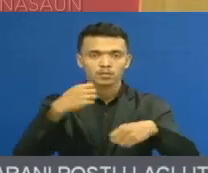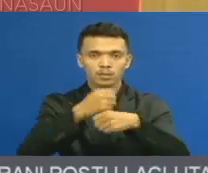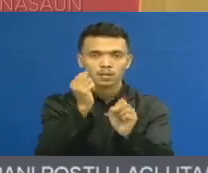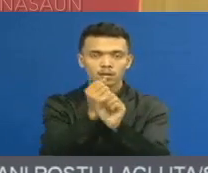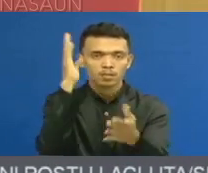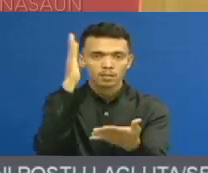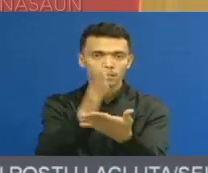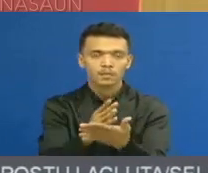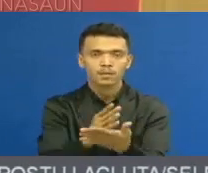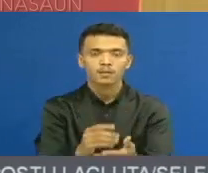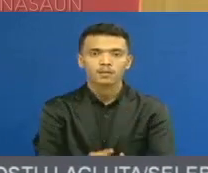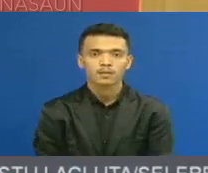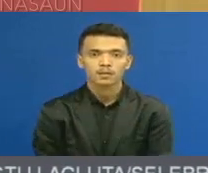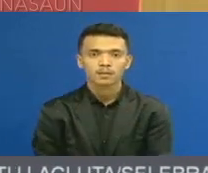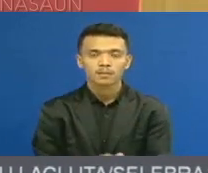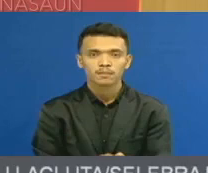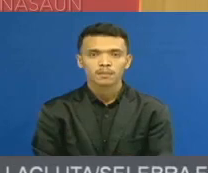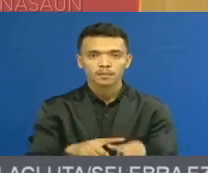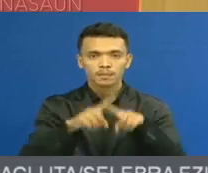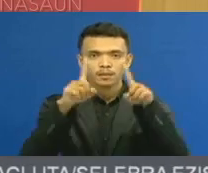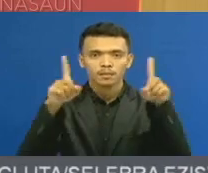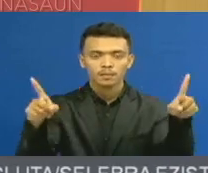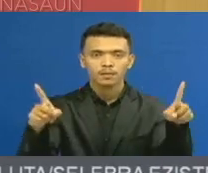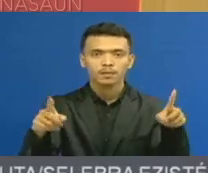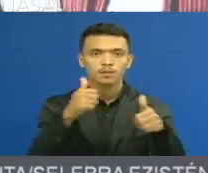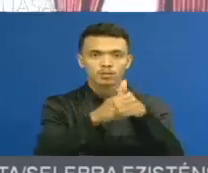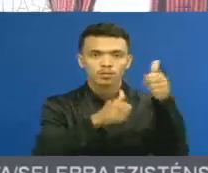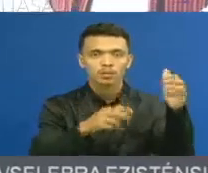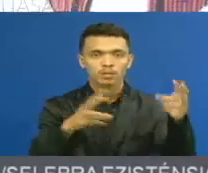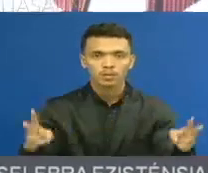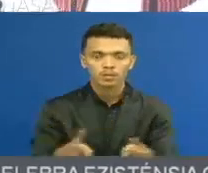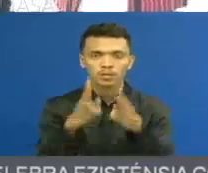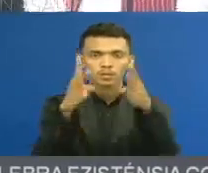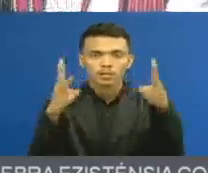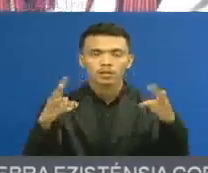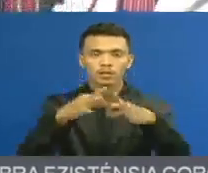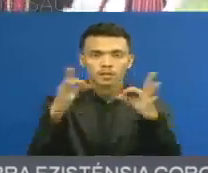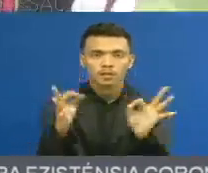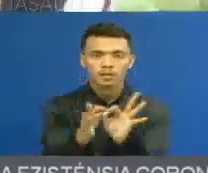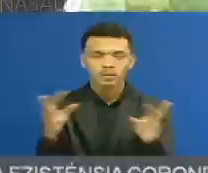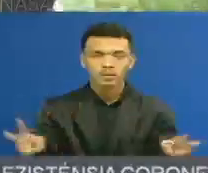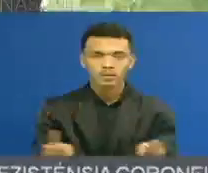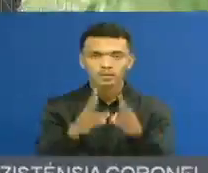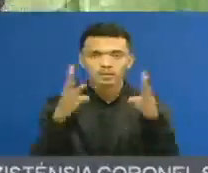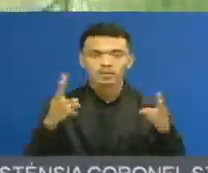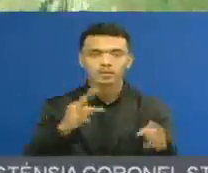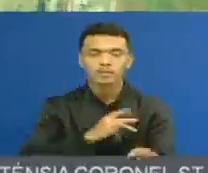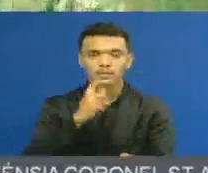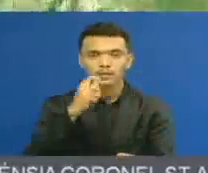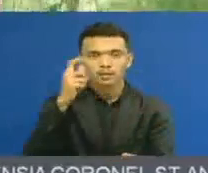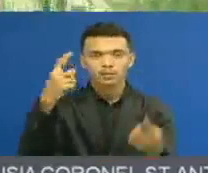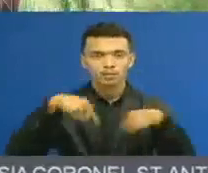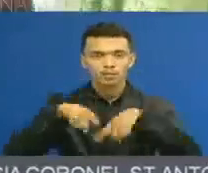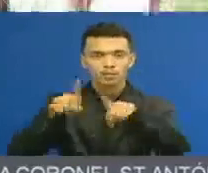hoje. Reclamação sim, ele aceita, mas ele reclamação não é tudo não. Reabilitação estrada direção Obrato Manatuto